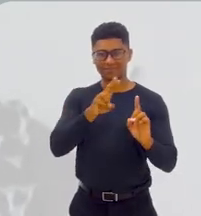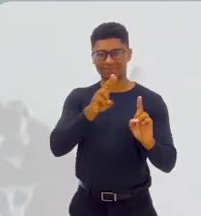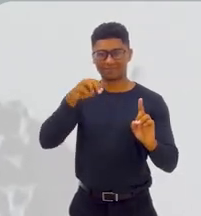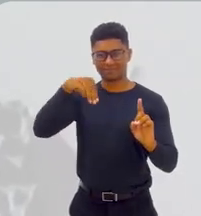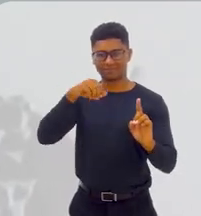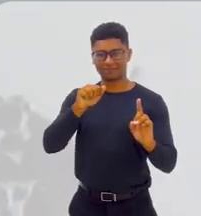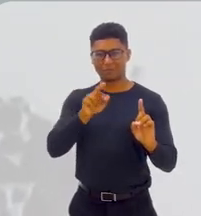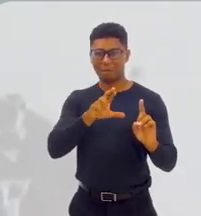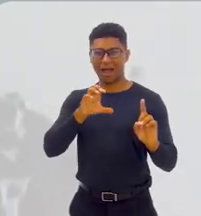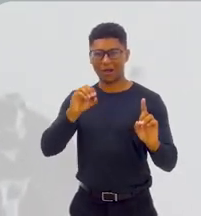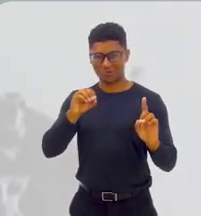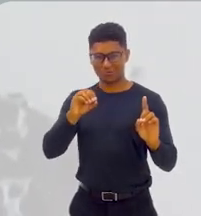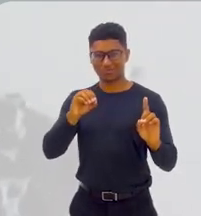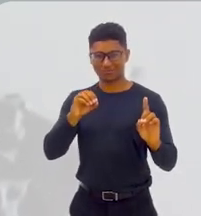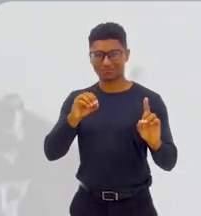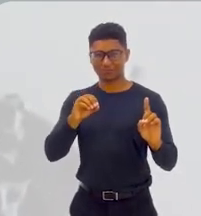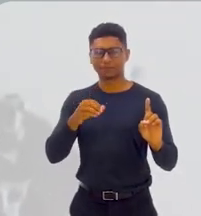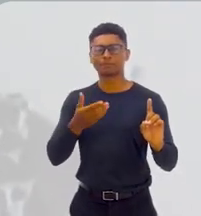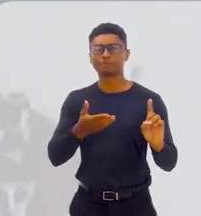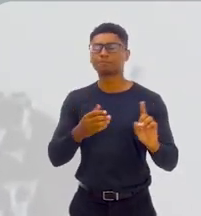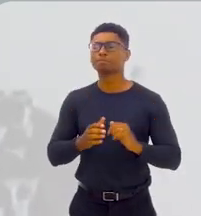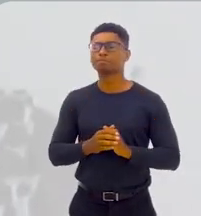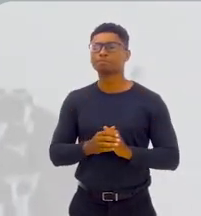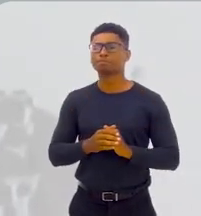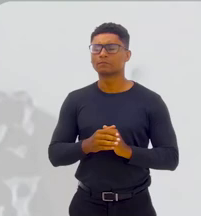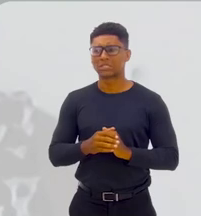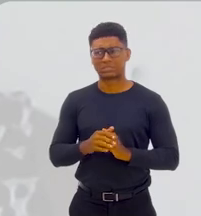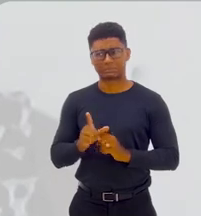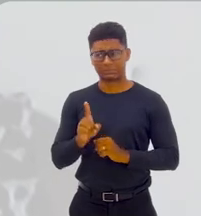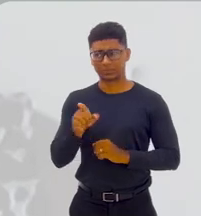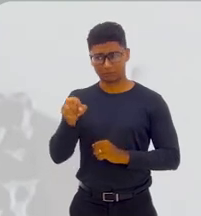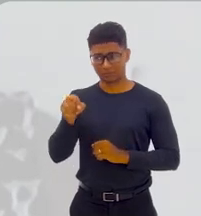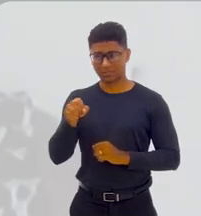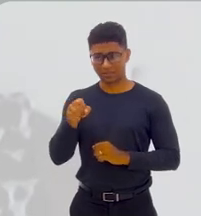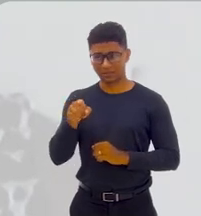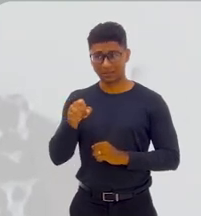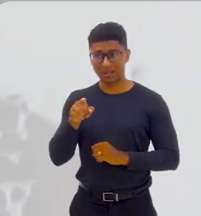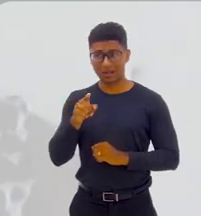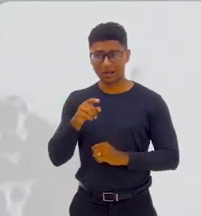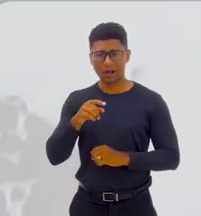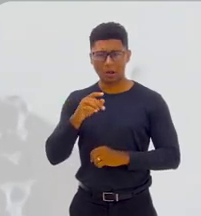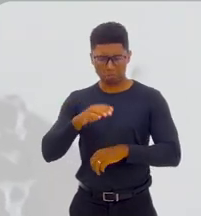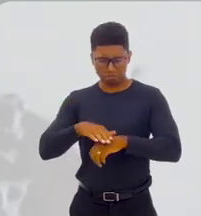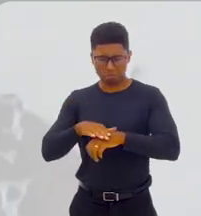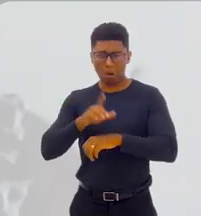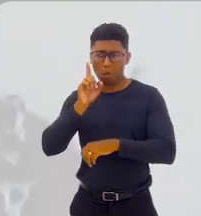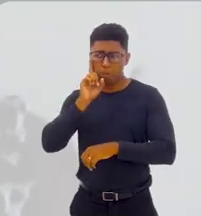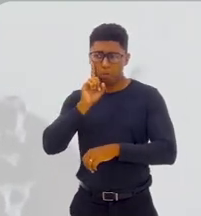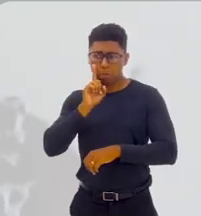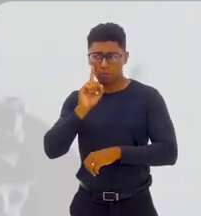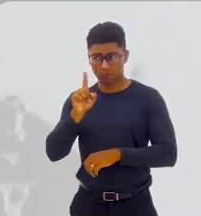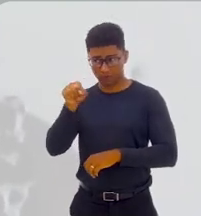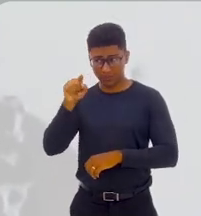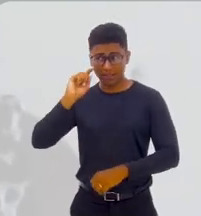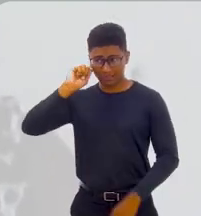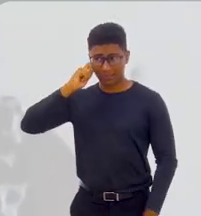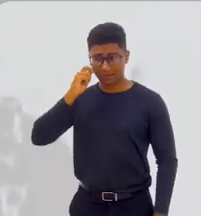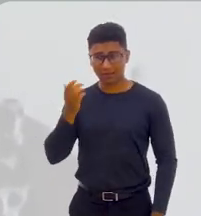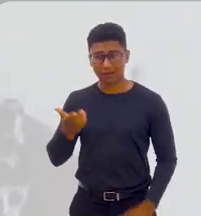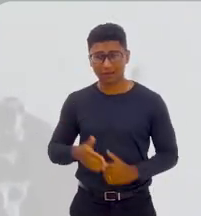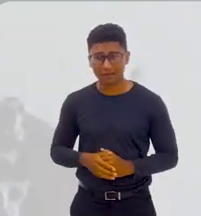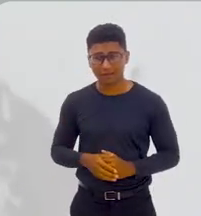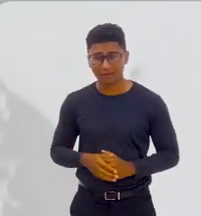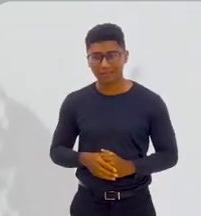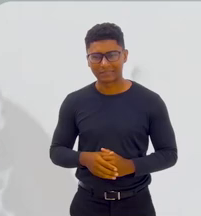Marco Pancada, o nome de artístico, né? É, não, Ângela, você não é preta, você não é parda, não, você é